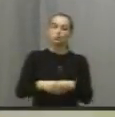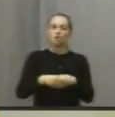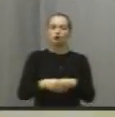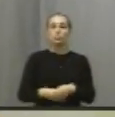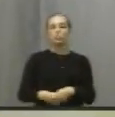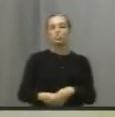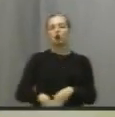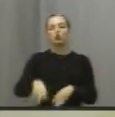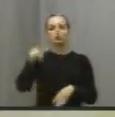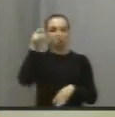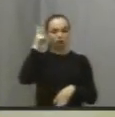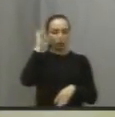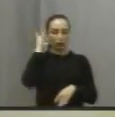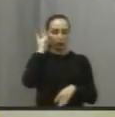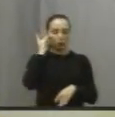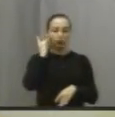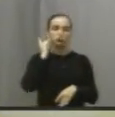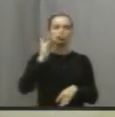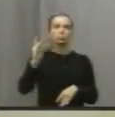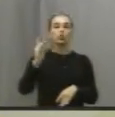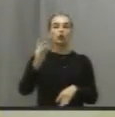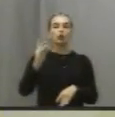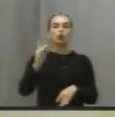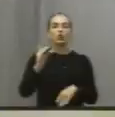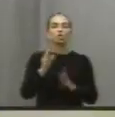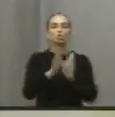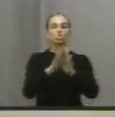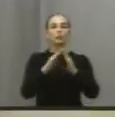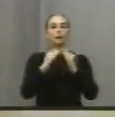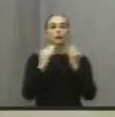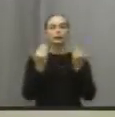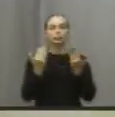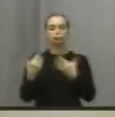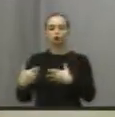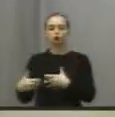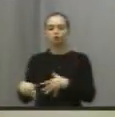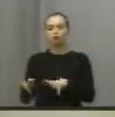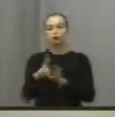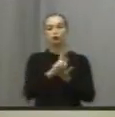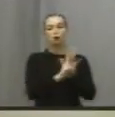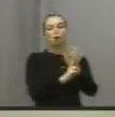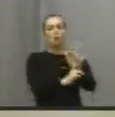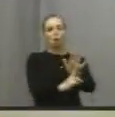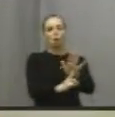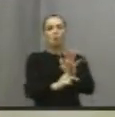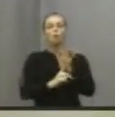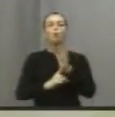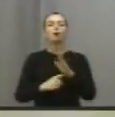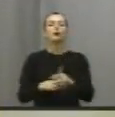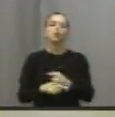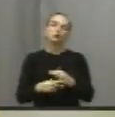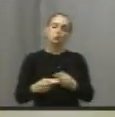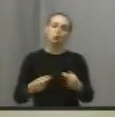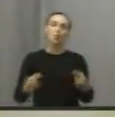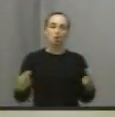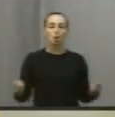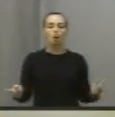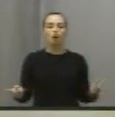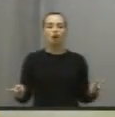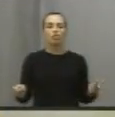da presidente Dilma Rousseff na abertura dessa Assembleia, que vai ter desdobramentos, eu não tenho